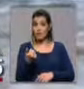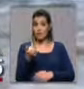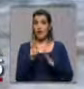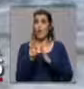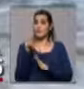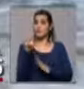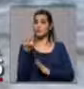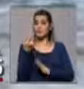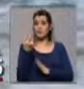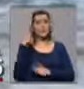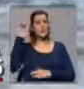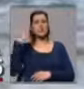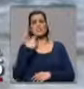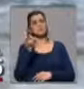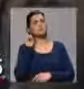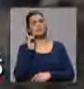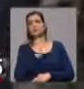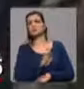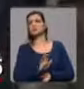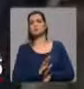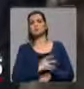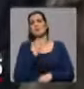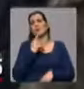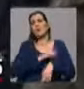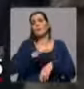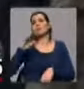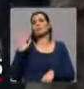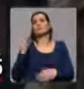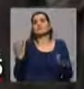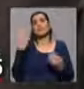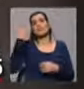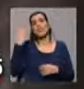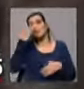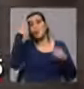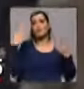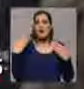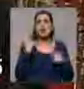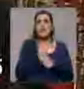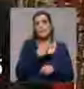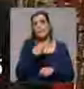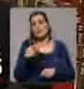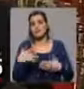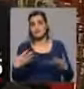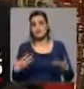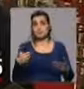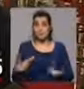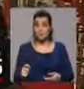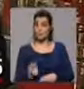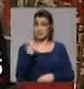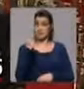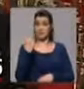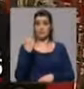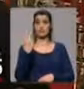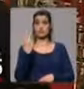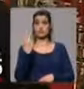que o governo desvaloriza e atribui à sazonalidade. Pela primeira vez nesta década em Portugal, nós temos uma descida